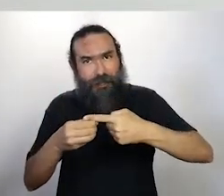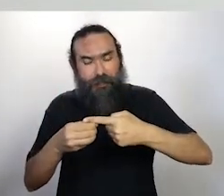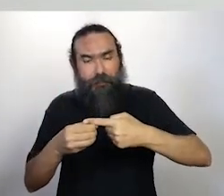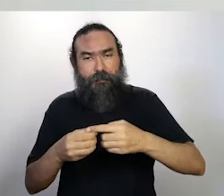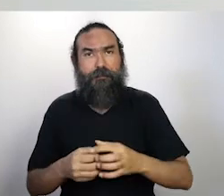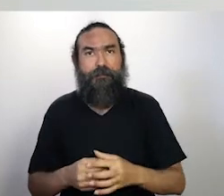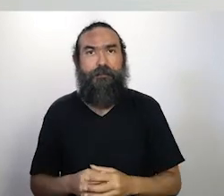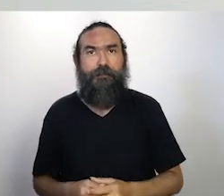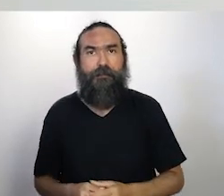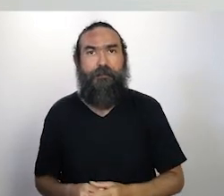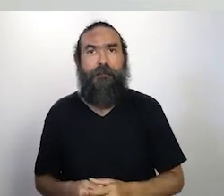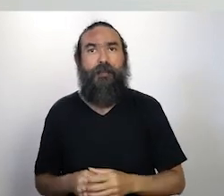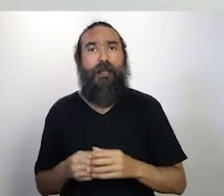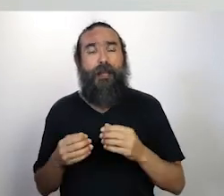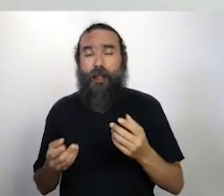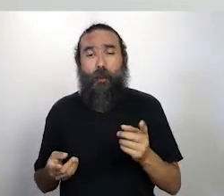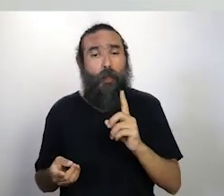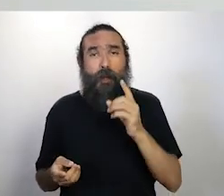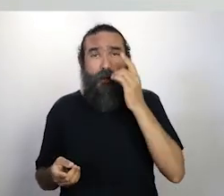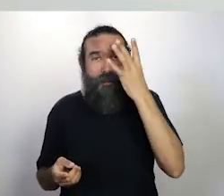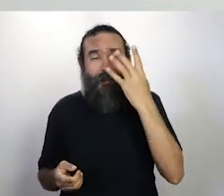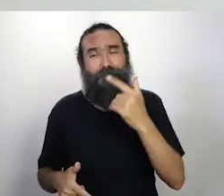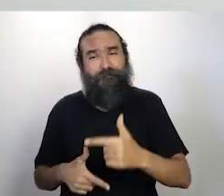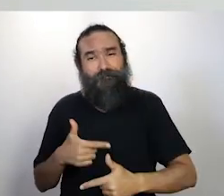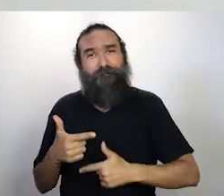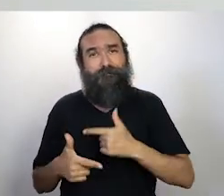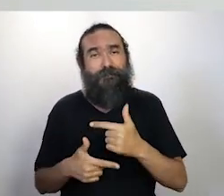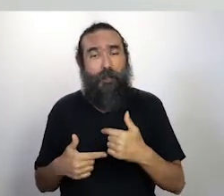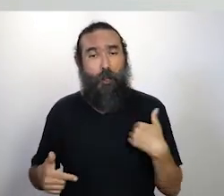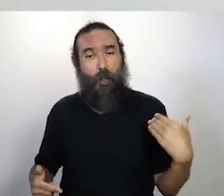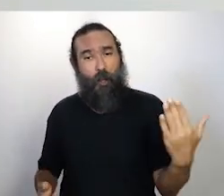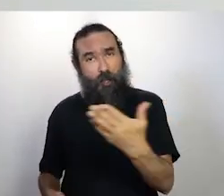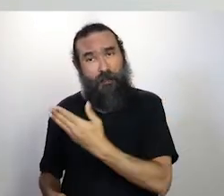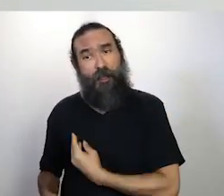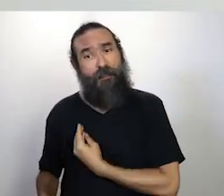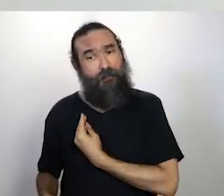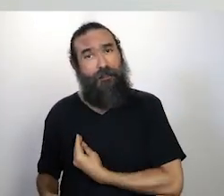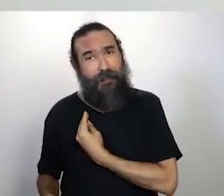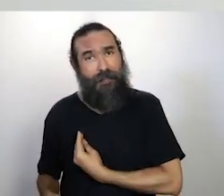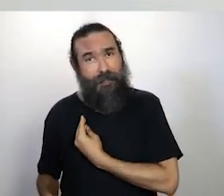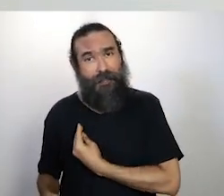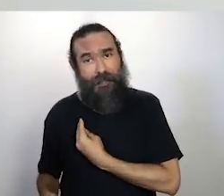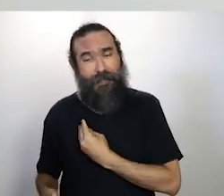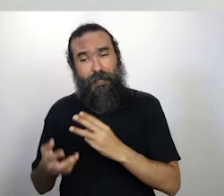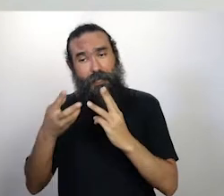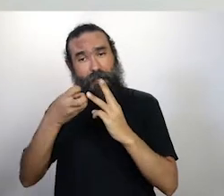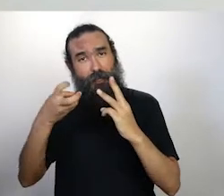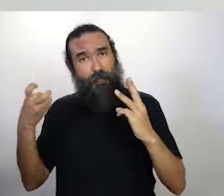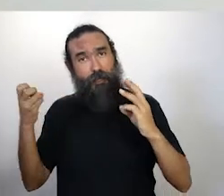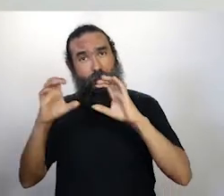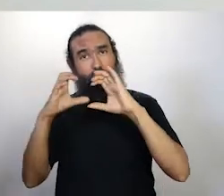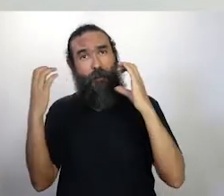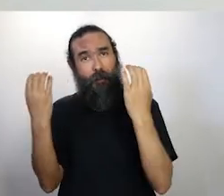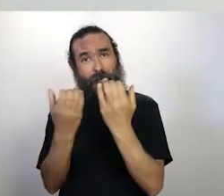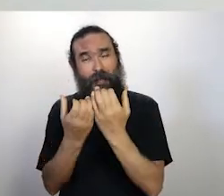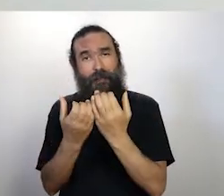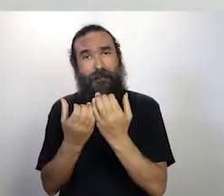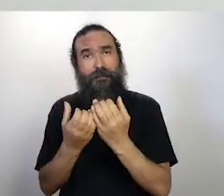Sul. Esses desafios, né, eles refletem na nossa vivência, no nosso dia a dia, na